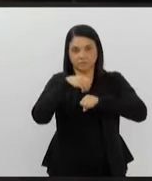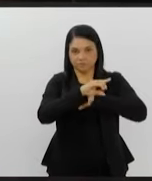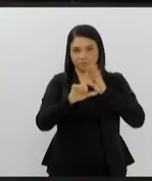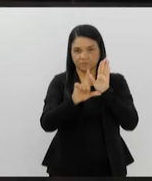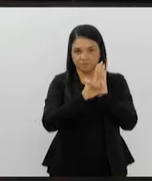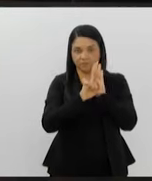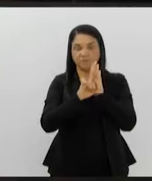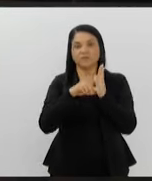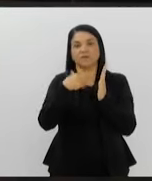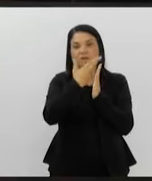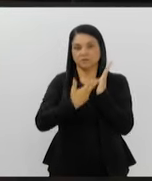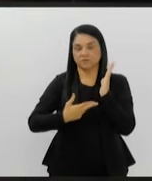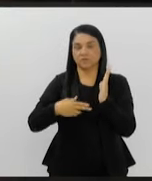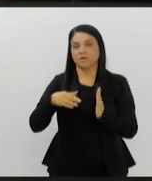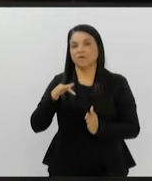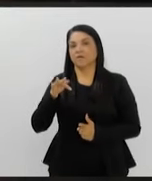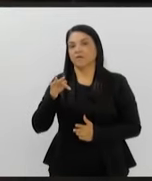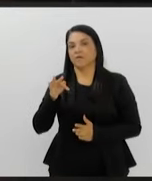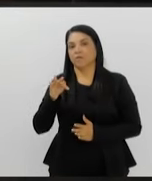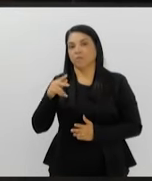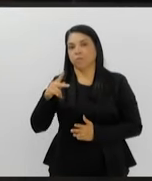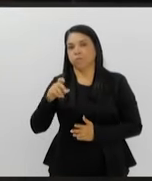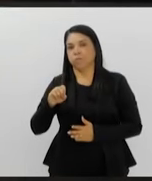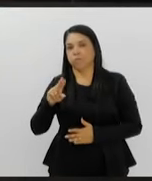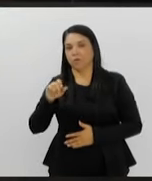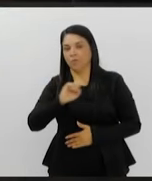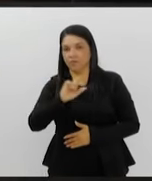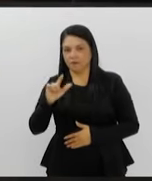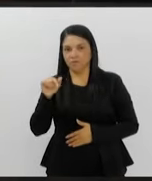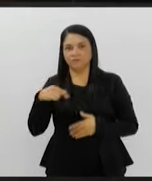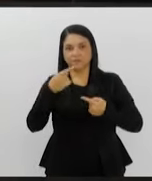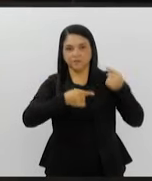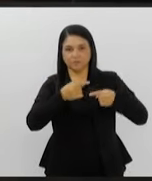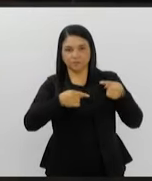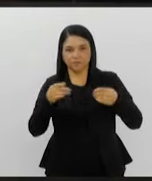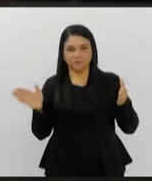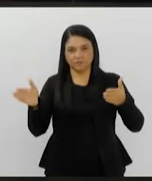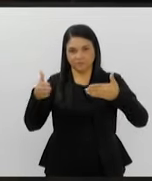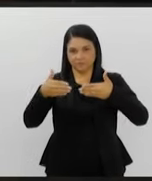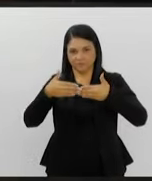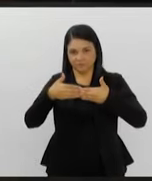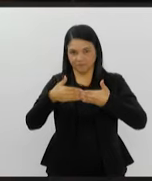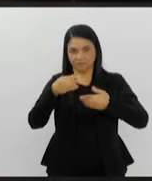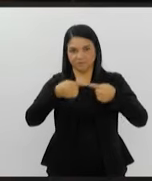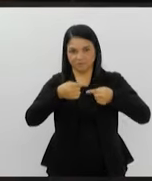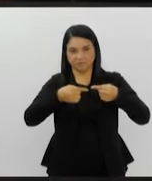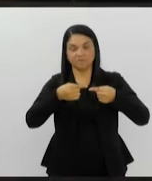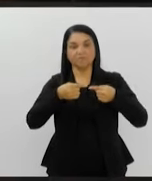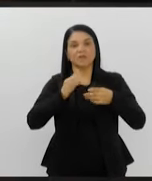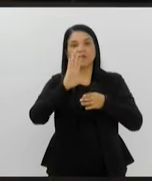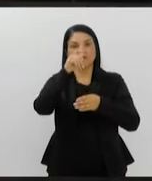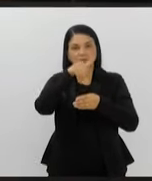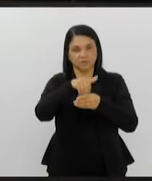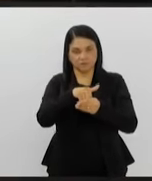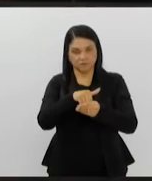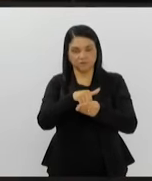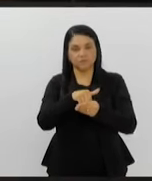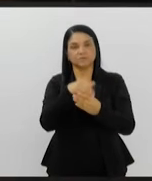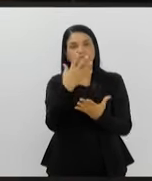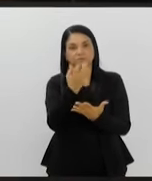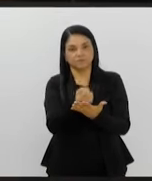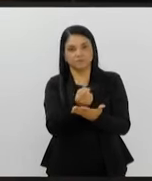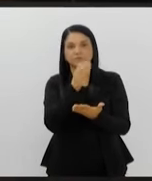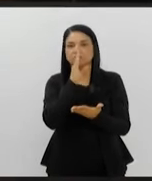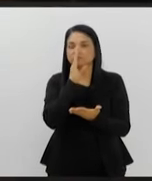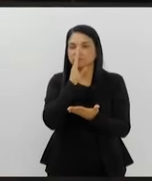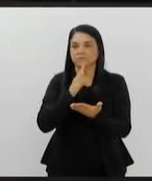do deputado Felipe Poubel. Em discussão, não havendo quem queira discutir, encerrada a discussão. Em votação, os senhores que